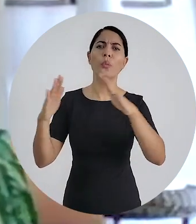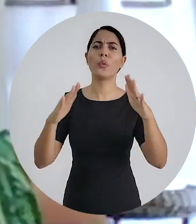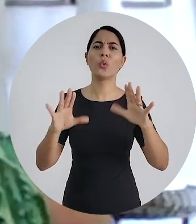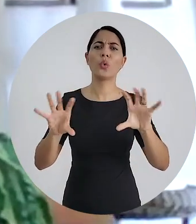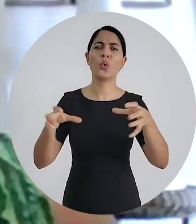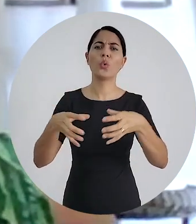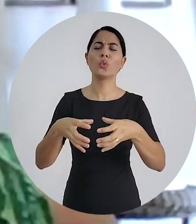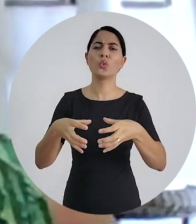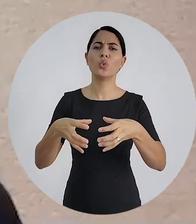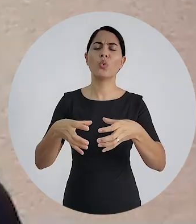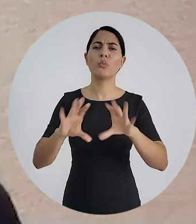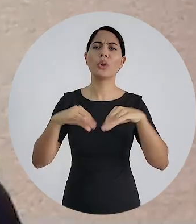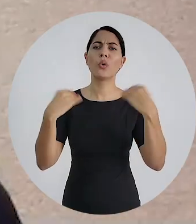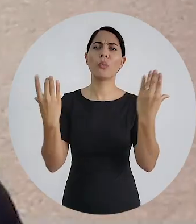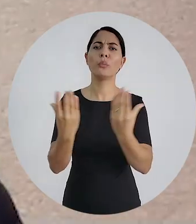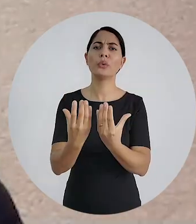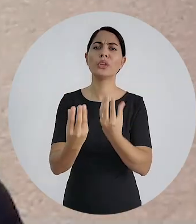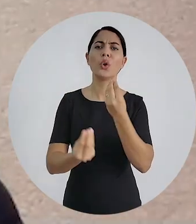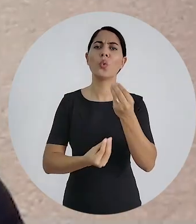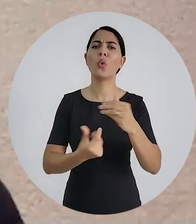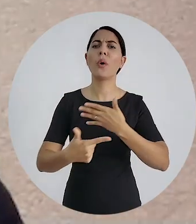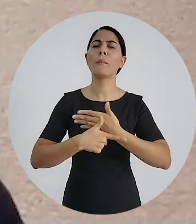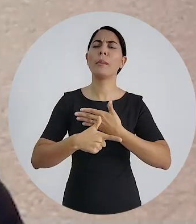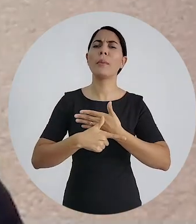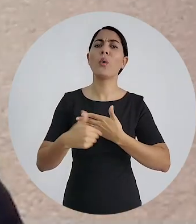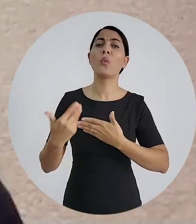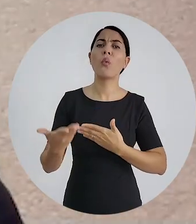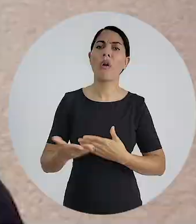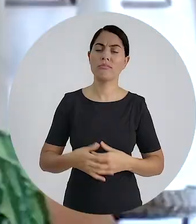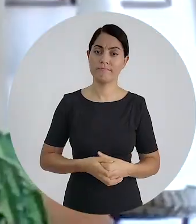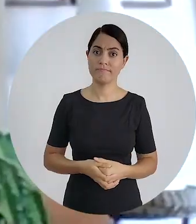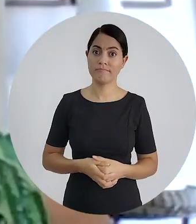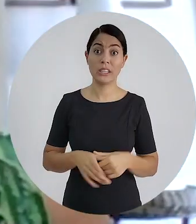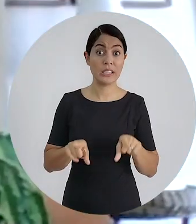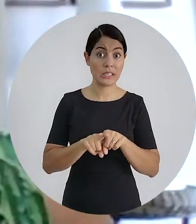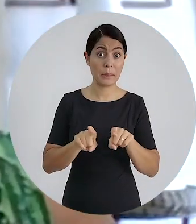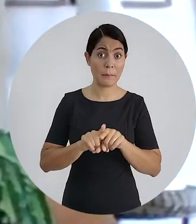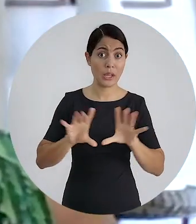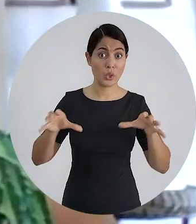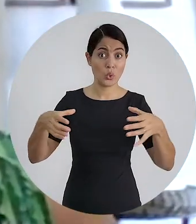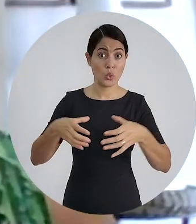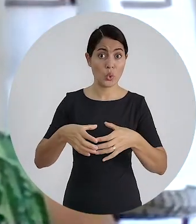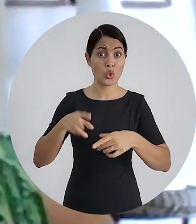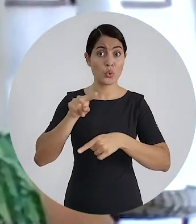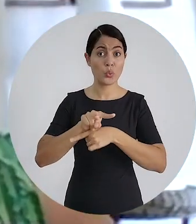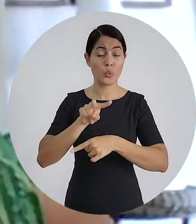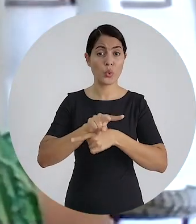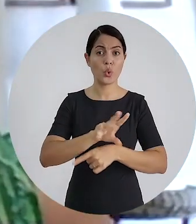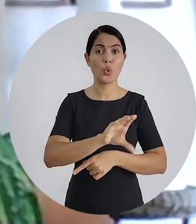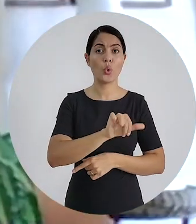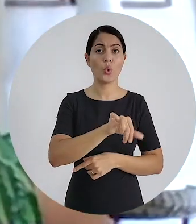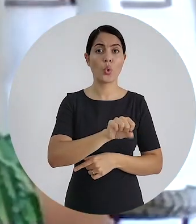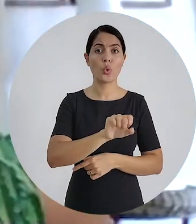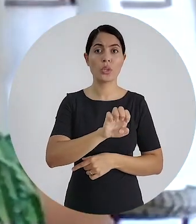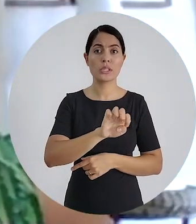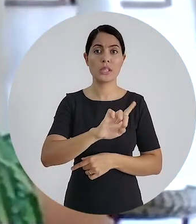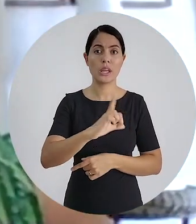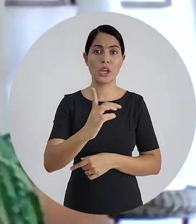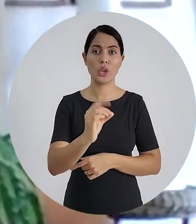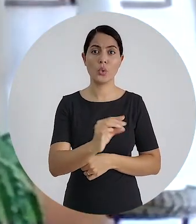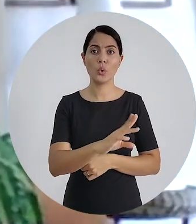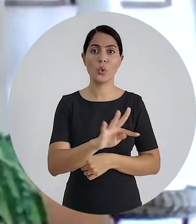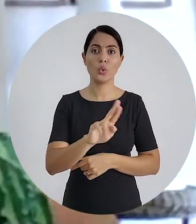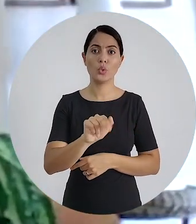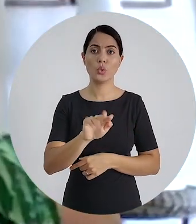na comunidade? Qual é o papel do conselho tutelar? Porque, veja, a figura do conselho tutelar